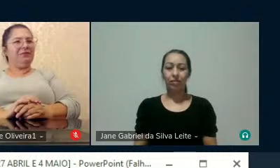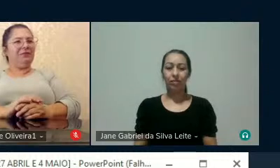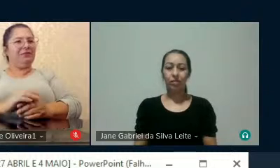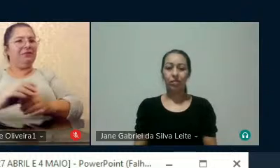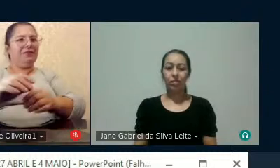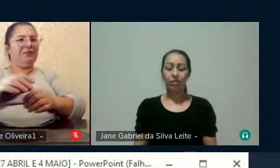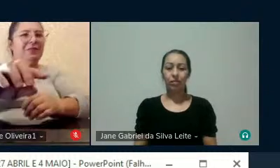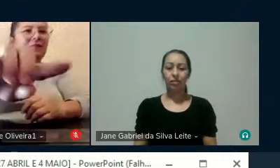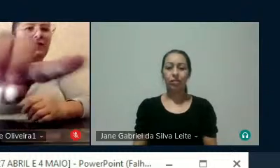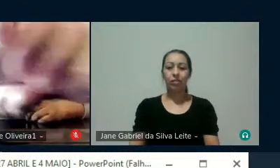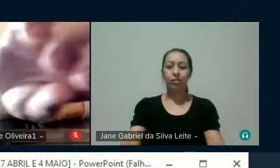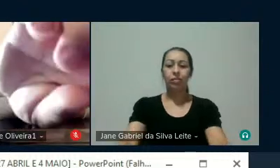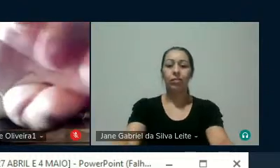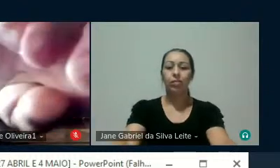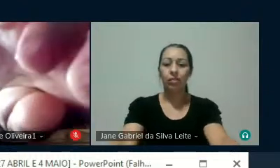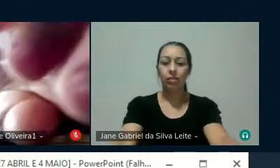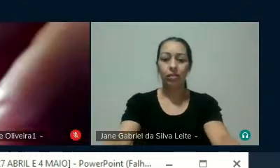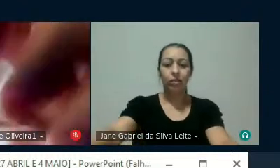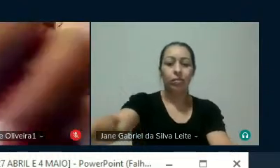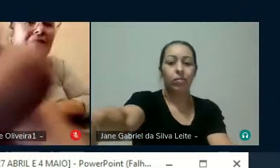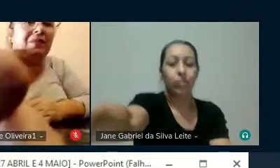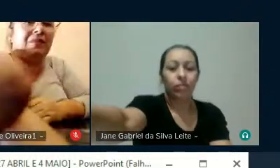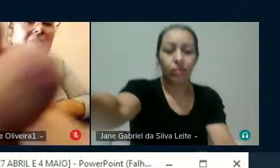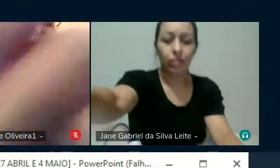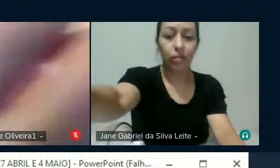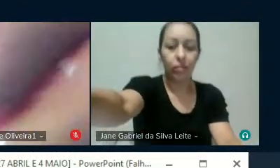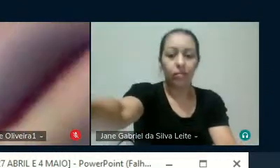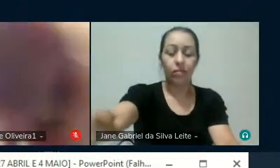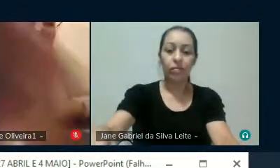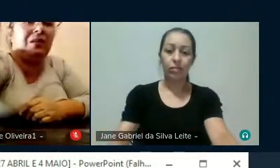Você pode fechar a tua câmera agora.